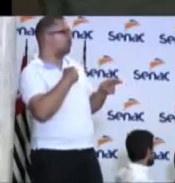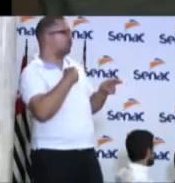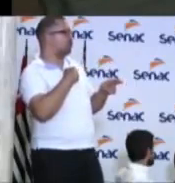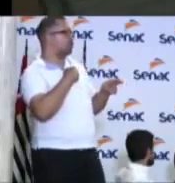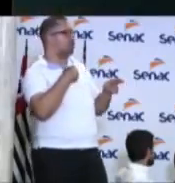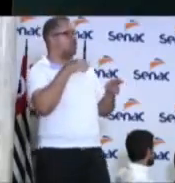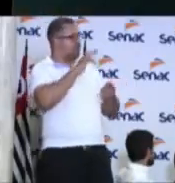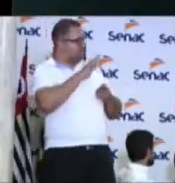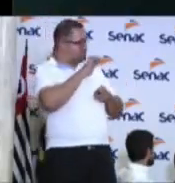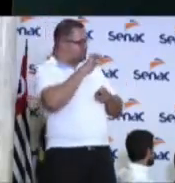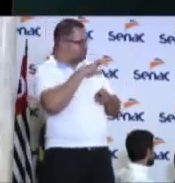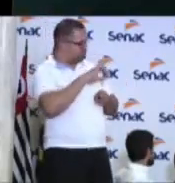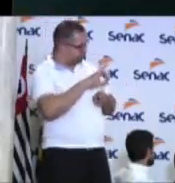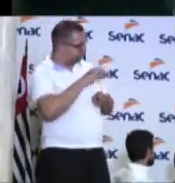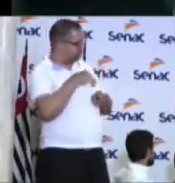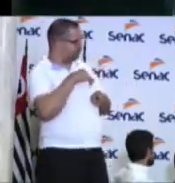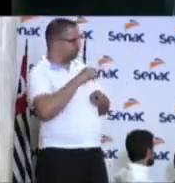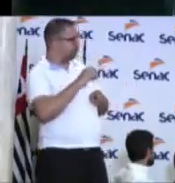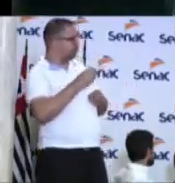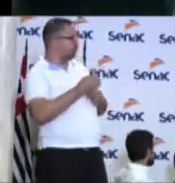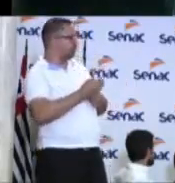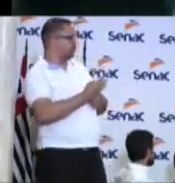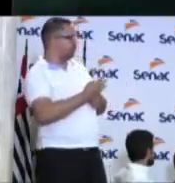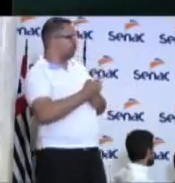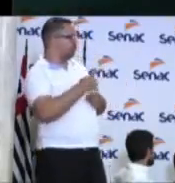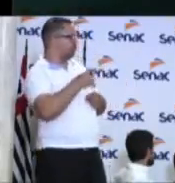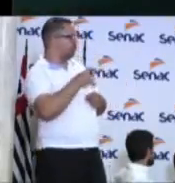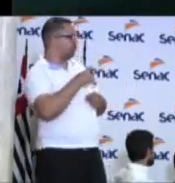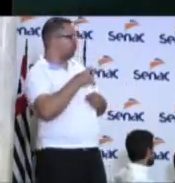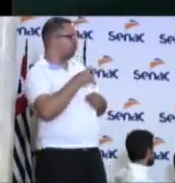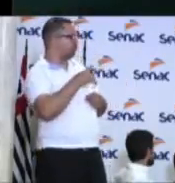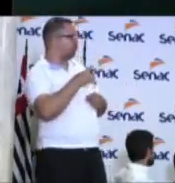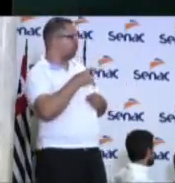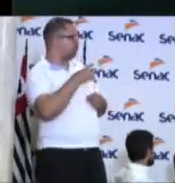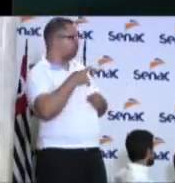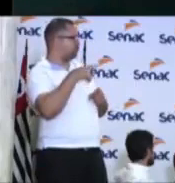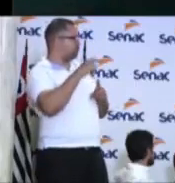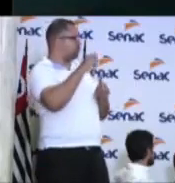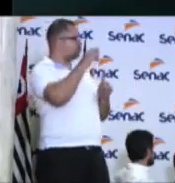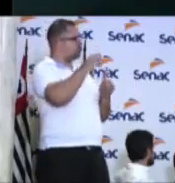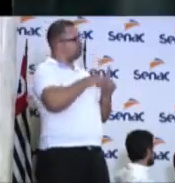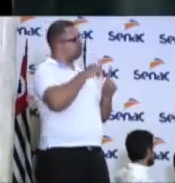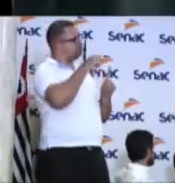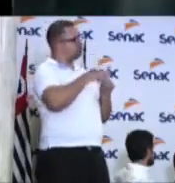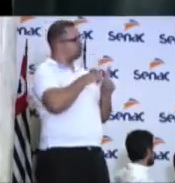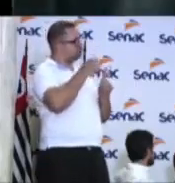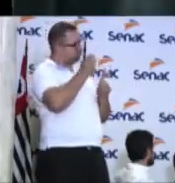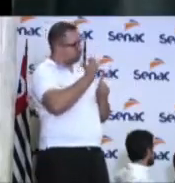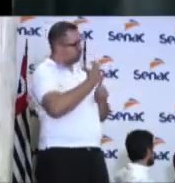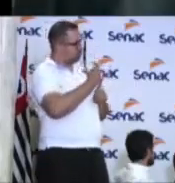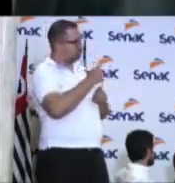Fred Oliveira testa a nova Golf Variant. Matéria mais lida do mês na edição online. Tá bom.